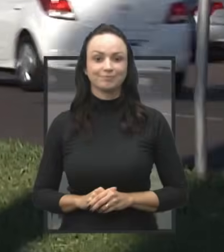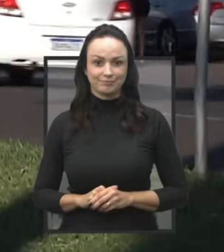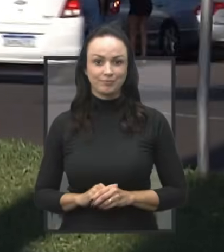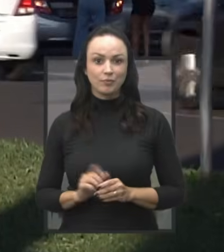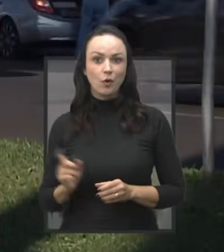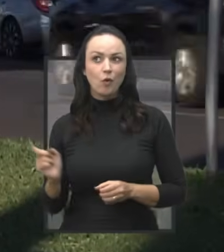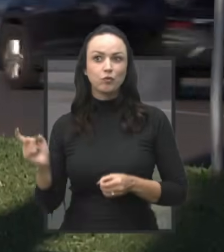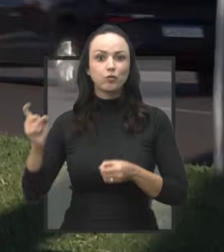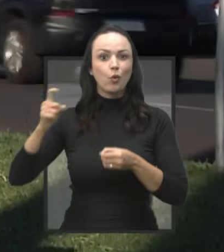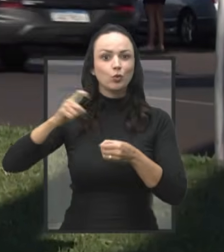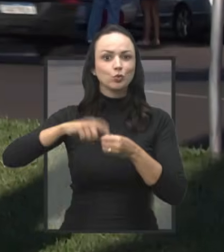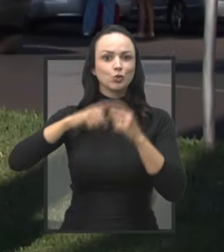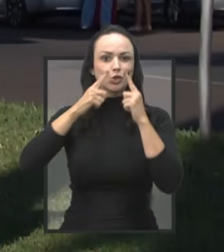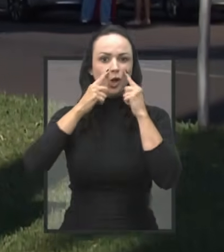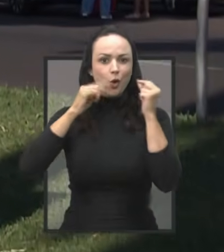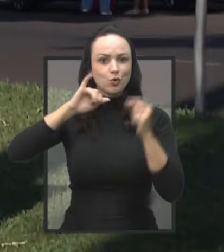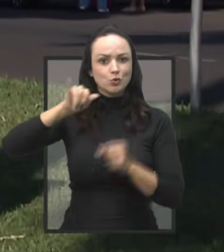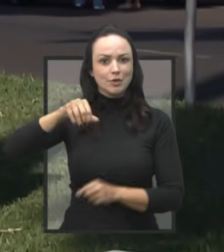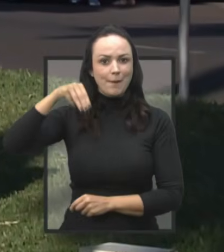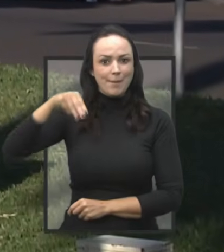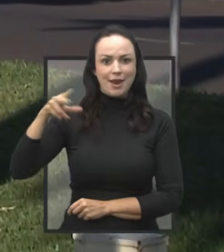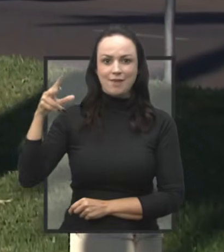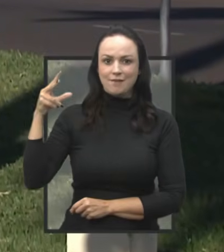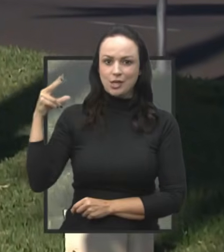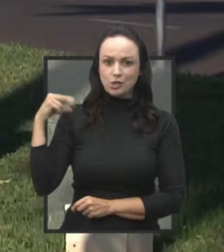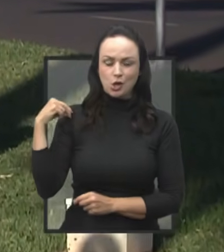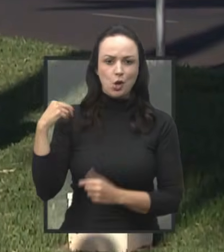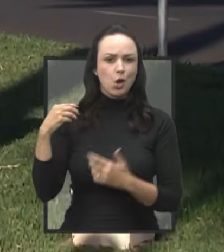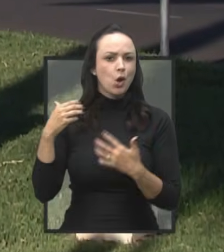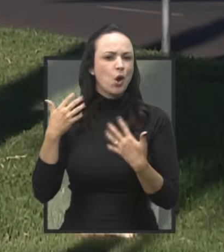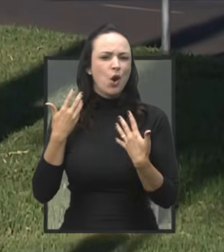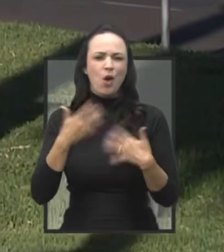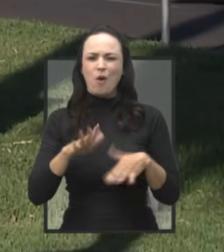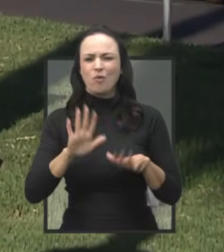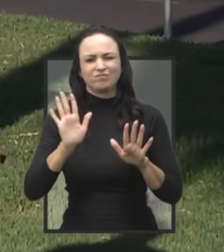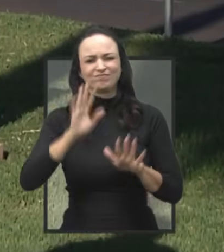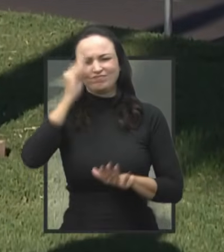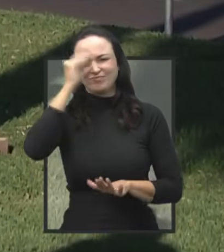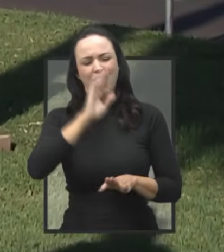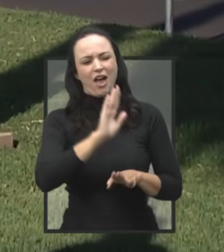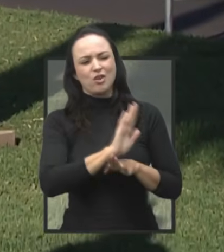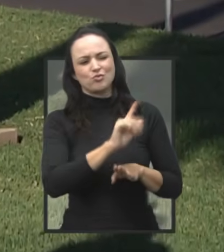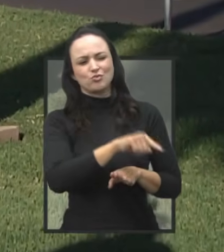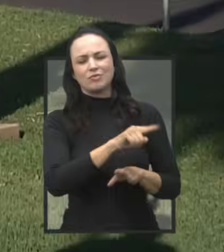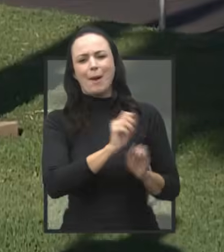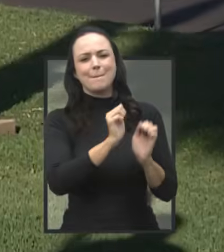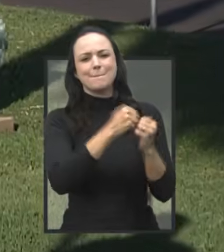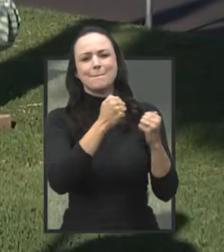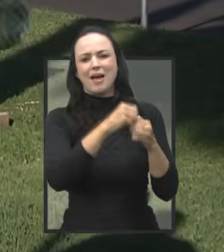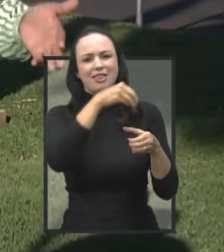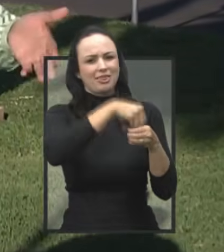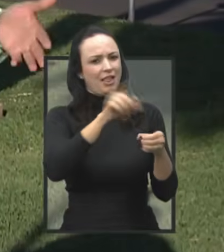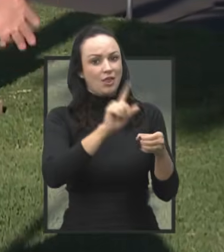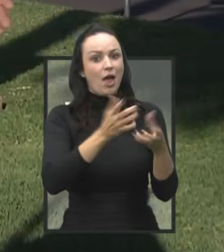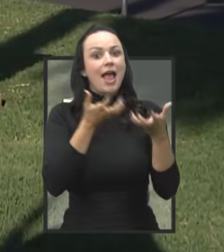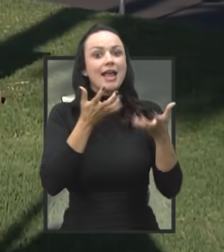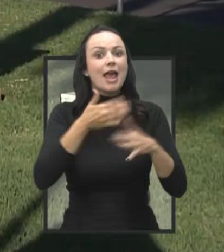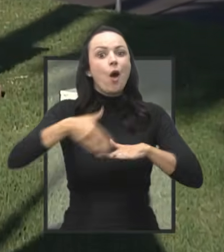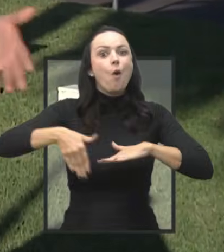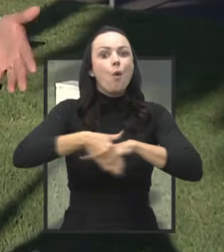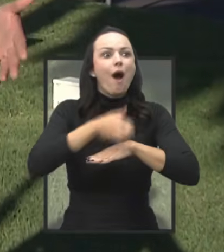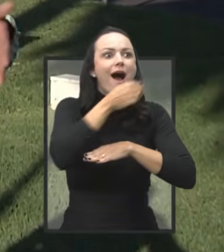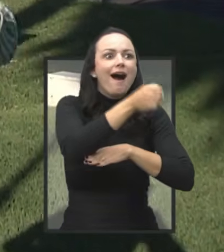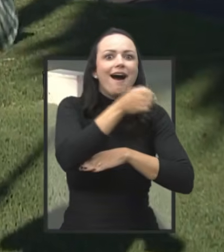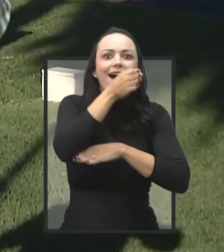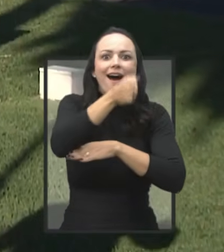De volta a Jaú, José Maria Vergini não queria mais saber de ajudar nos afazeres internos da padaria. O que ele queria mesmo era estar